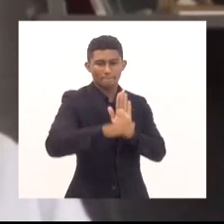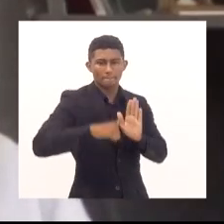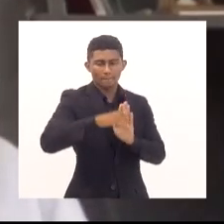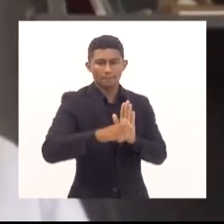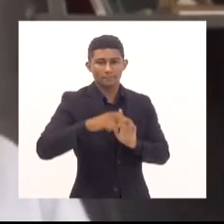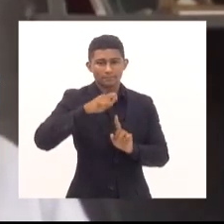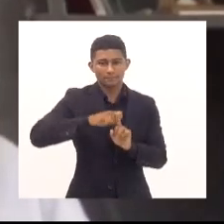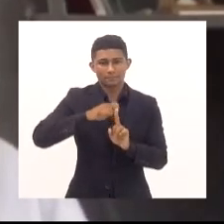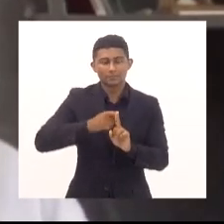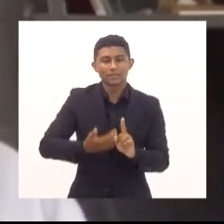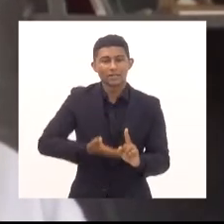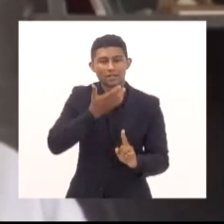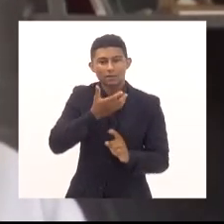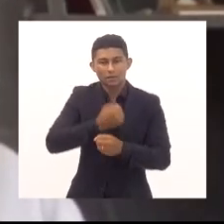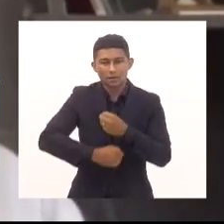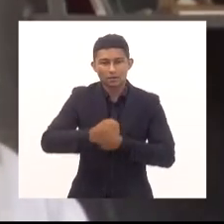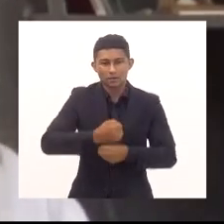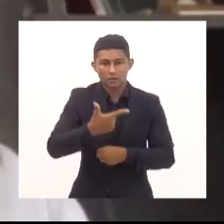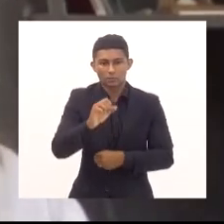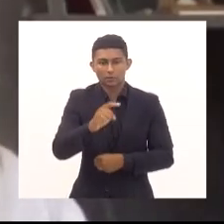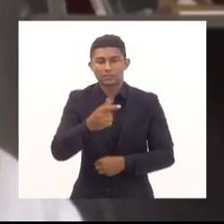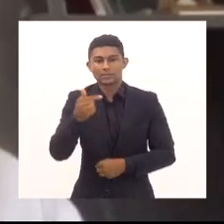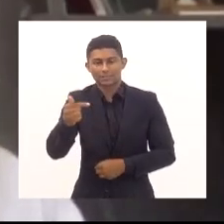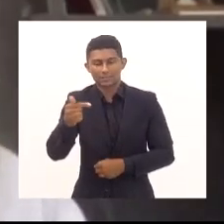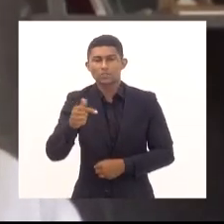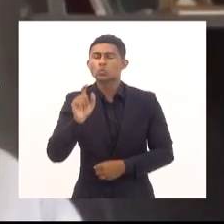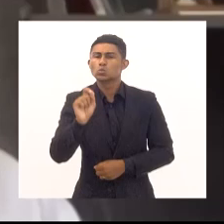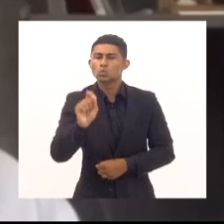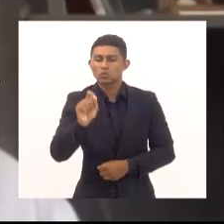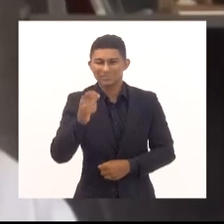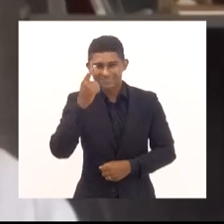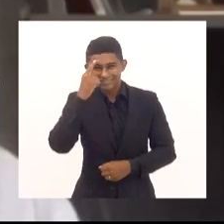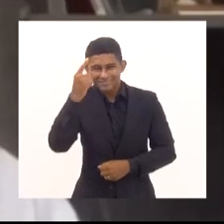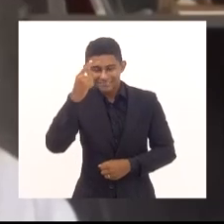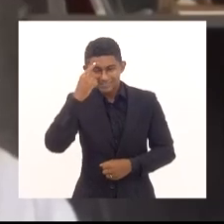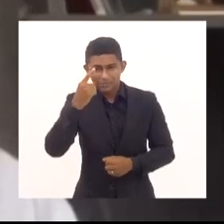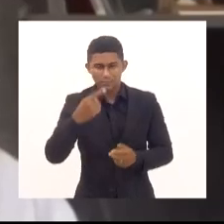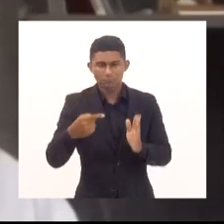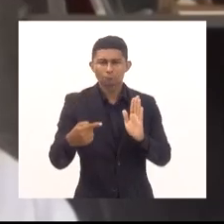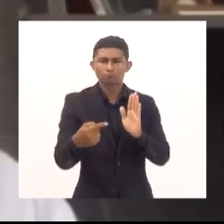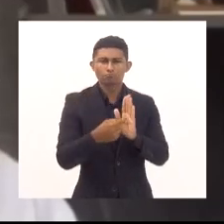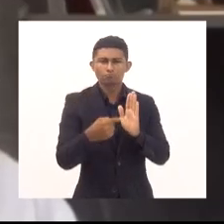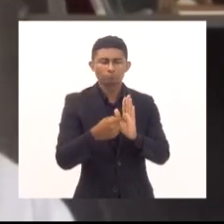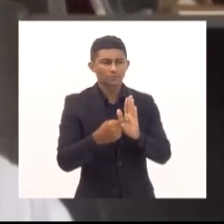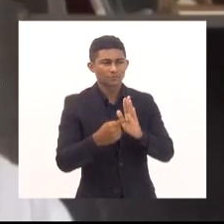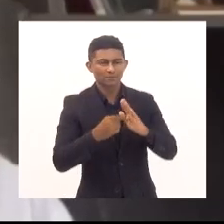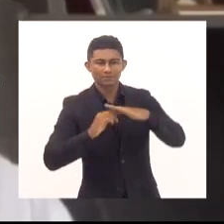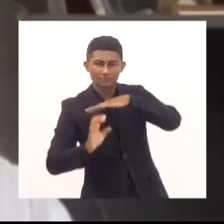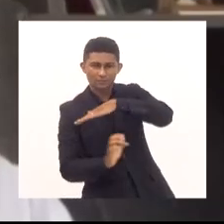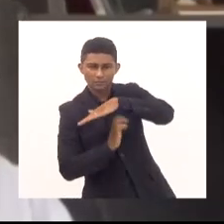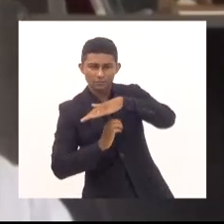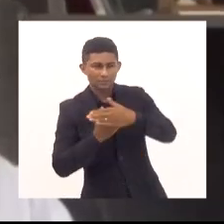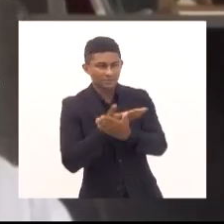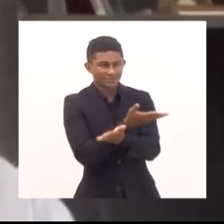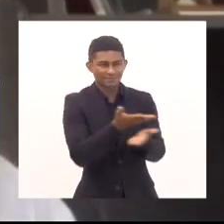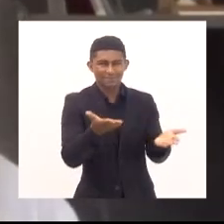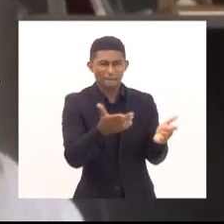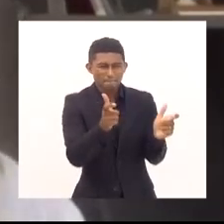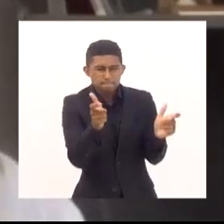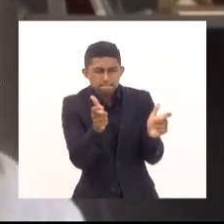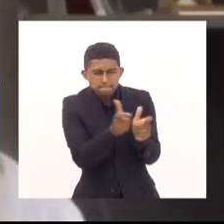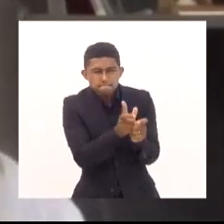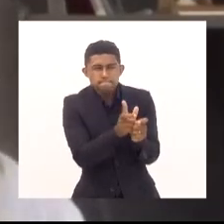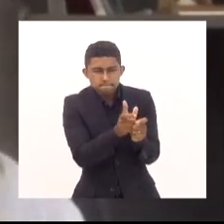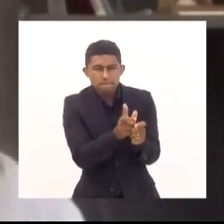dezembro de 2007, que dispõe sobre a aplicação do Estatuto Nacional da Microempresa, da empresa de pequeno